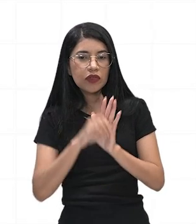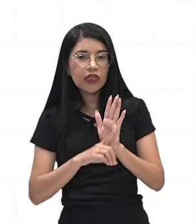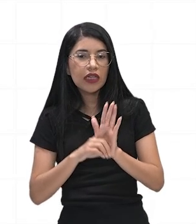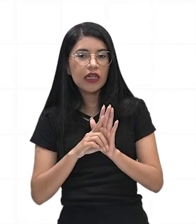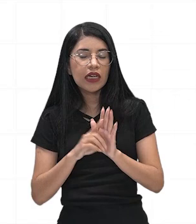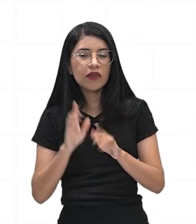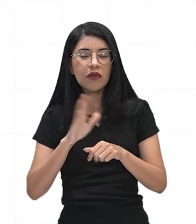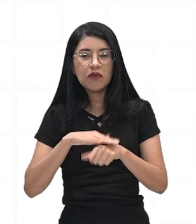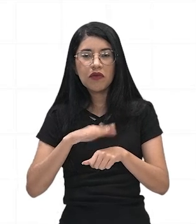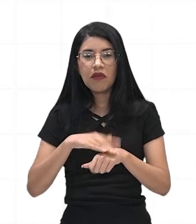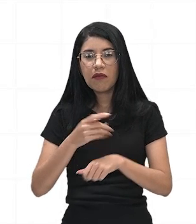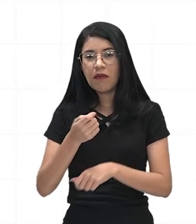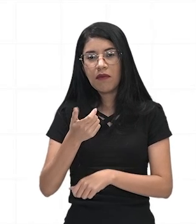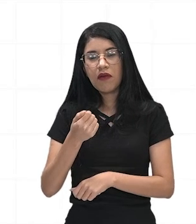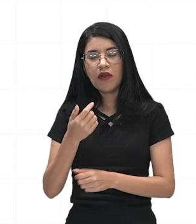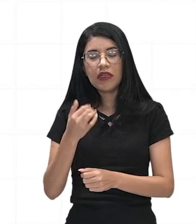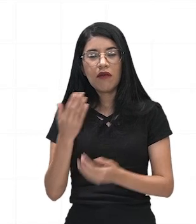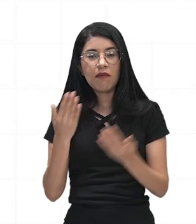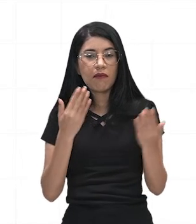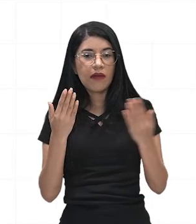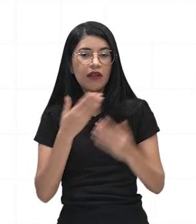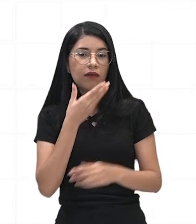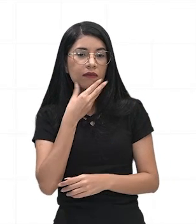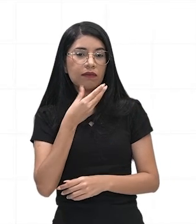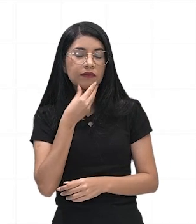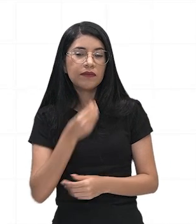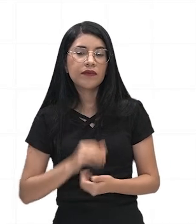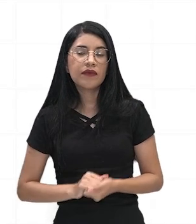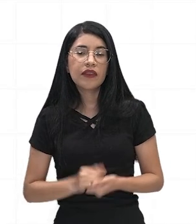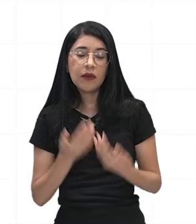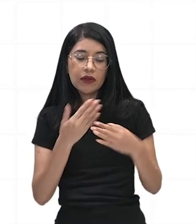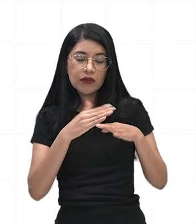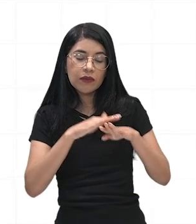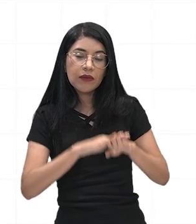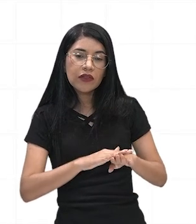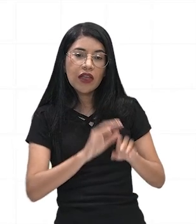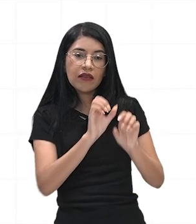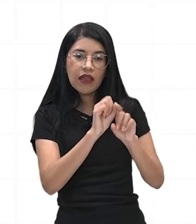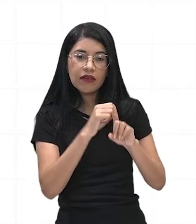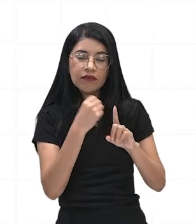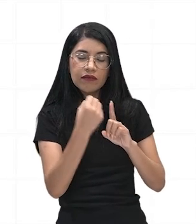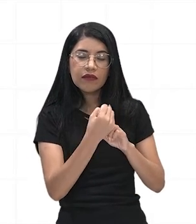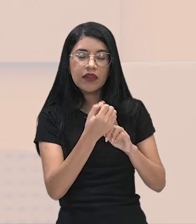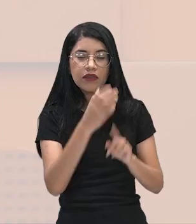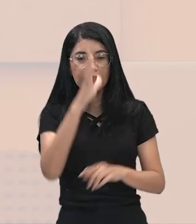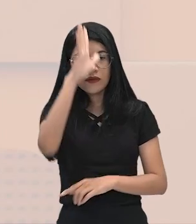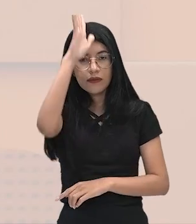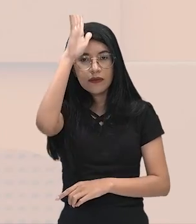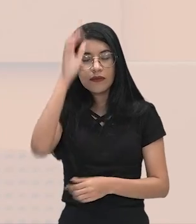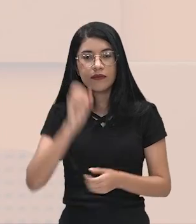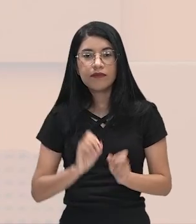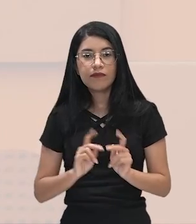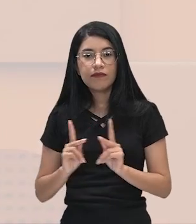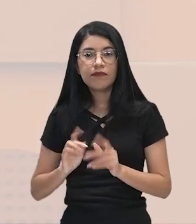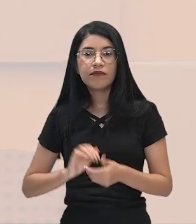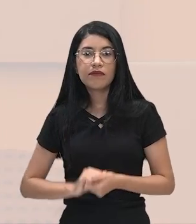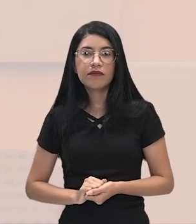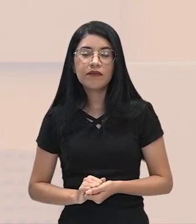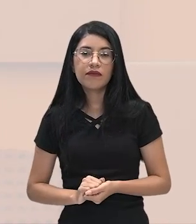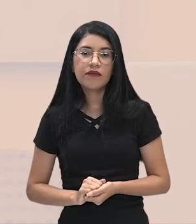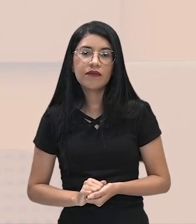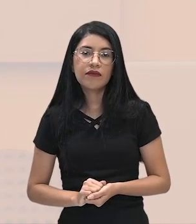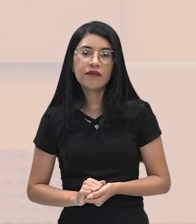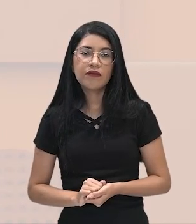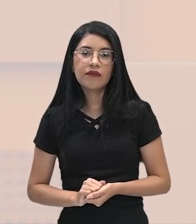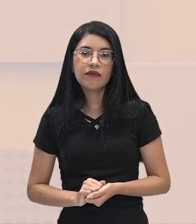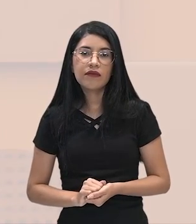os homens, o que as deixava em uma posição subordinada na sociedade romana. Certo, turminha? Então, a